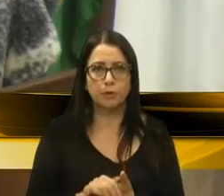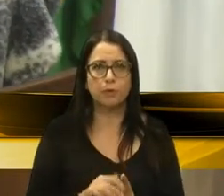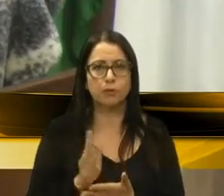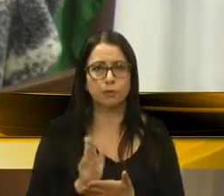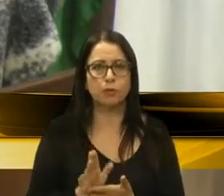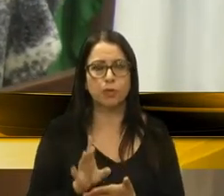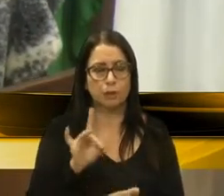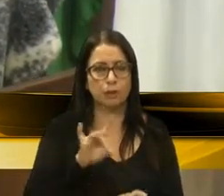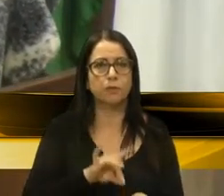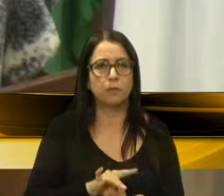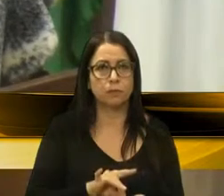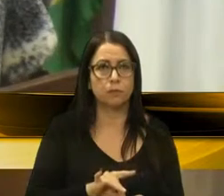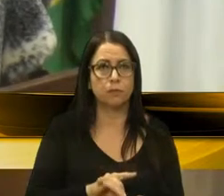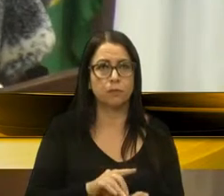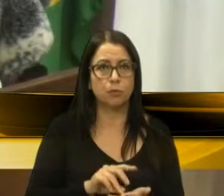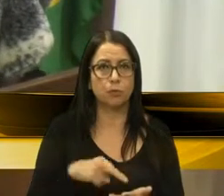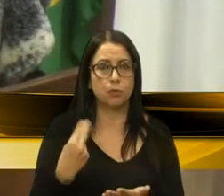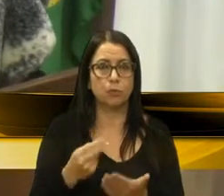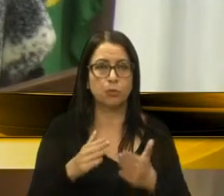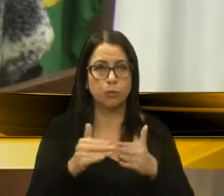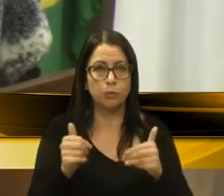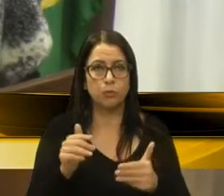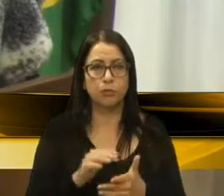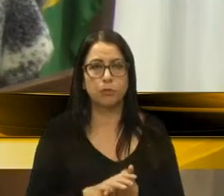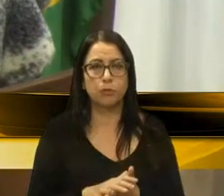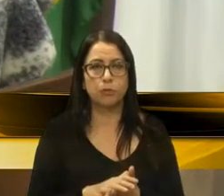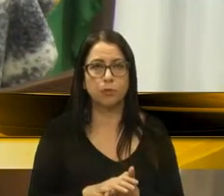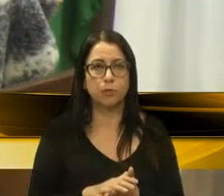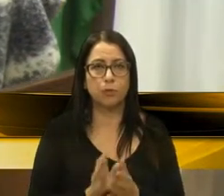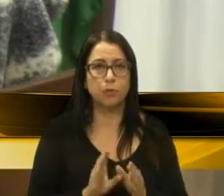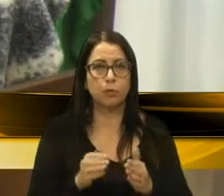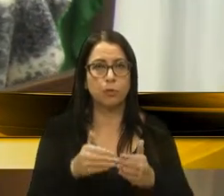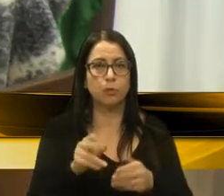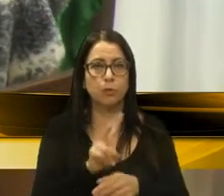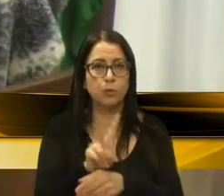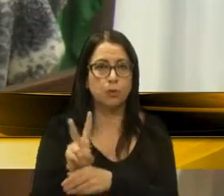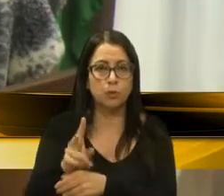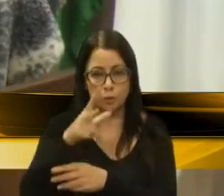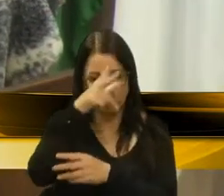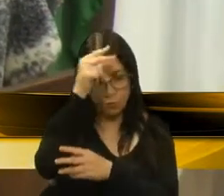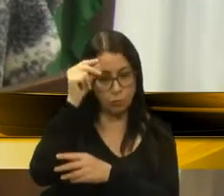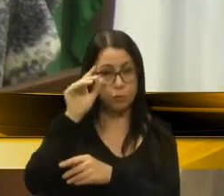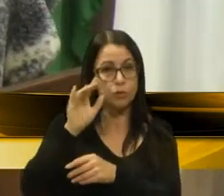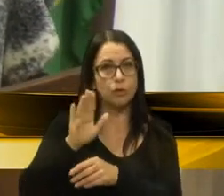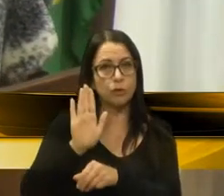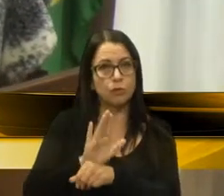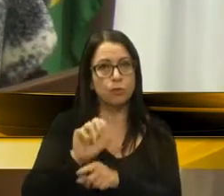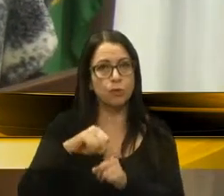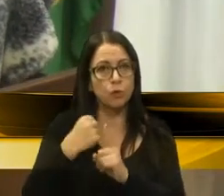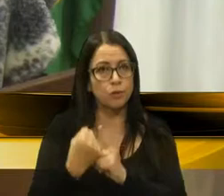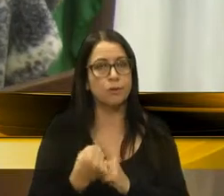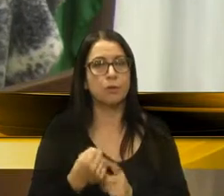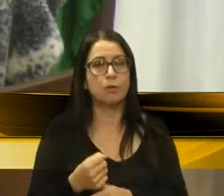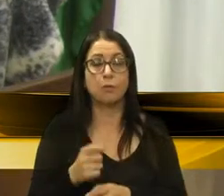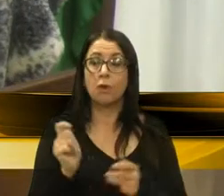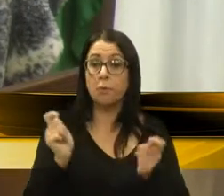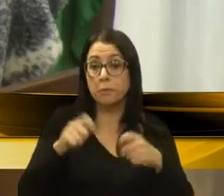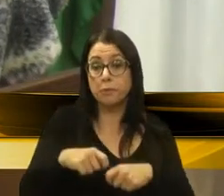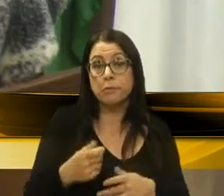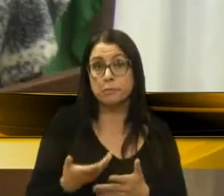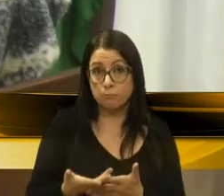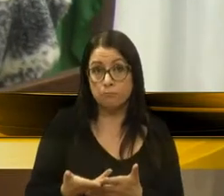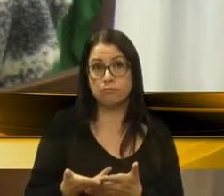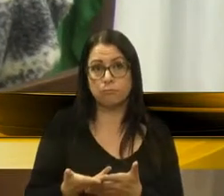está oficiado nosso pedido, enquanto Comissão de Segurança Pública e Proteção Social, a possibilidade,